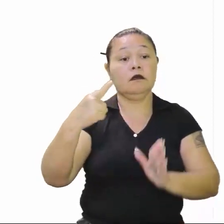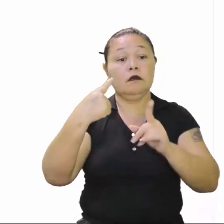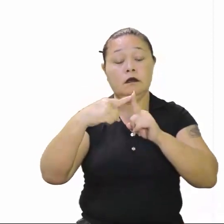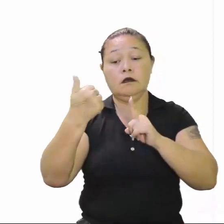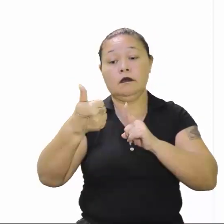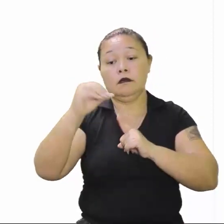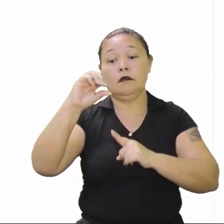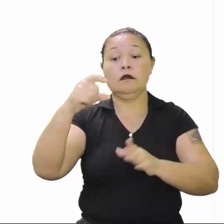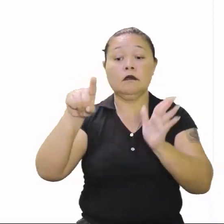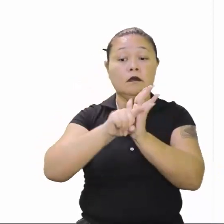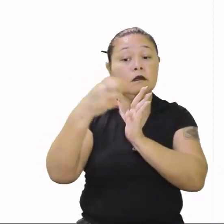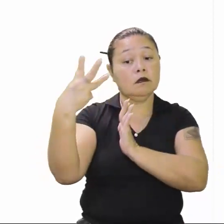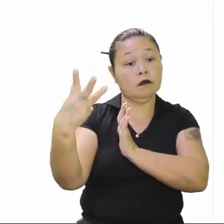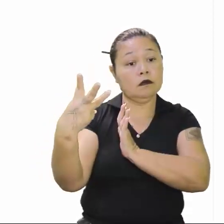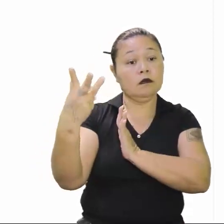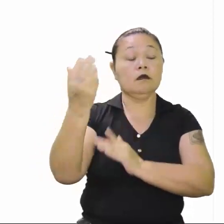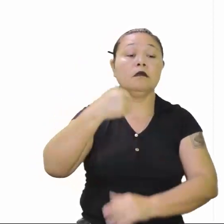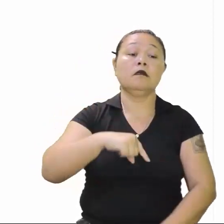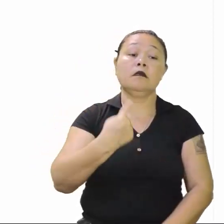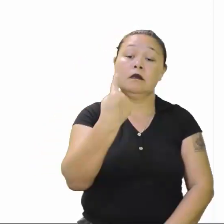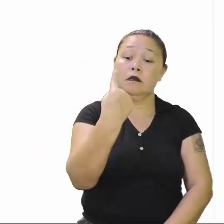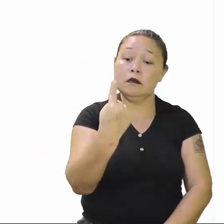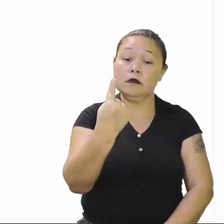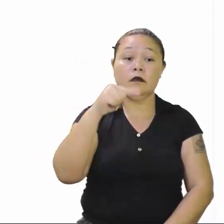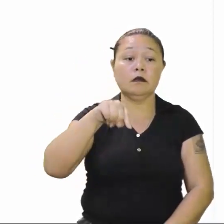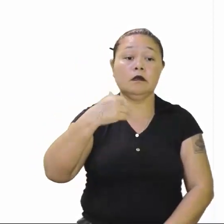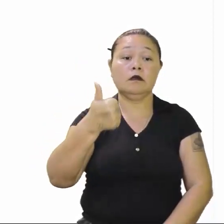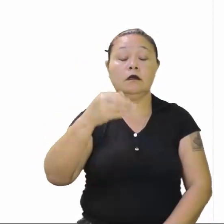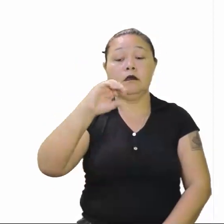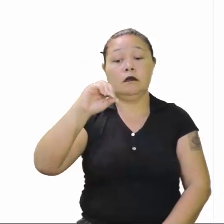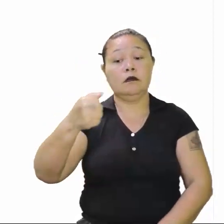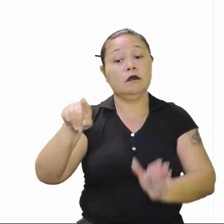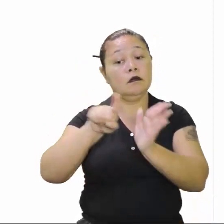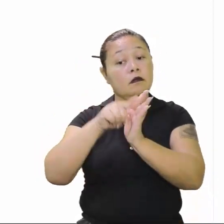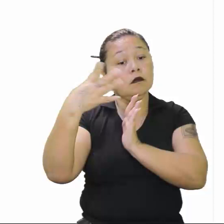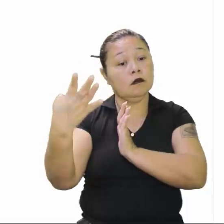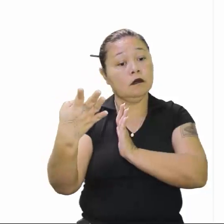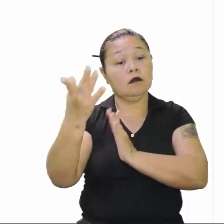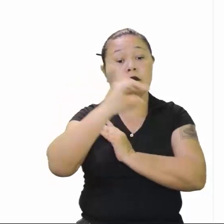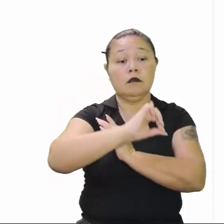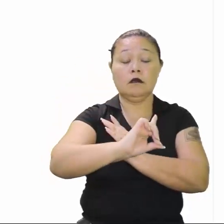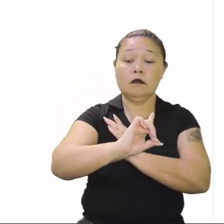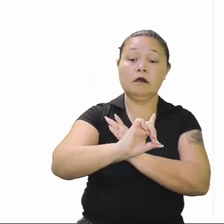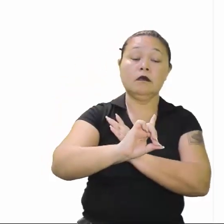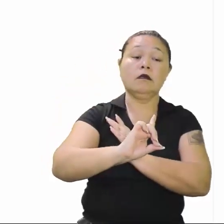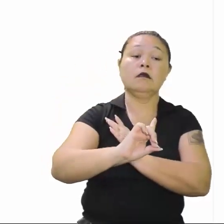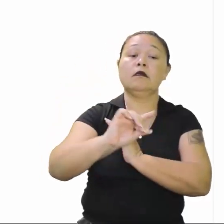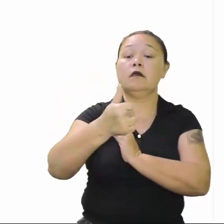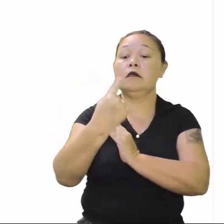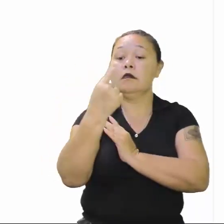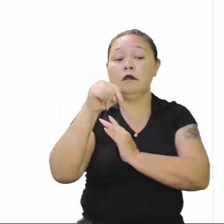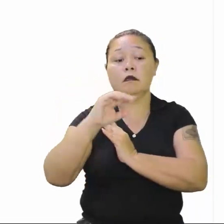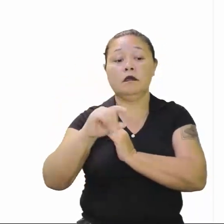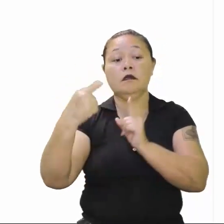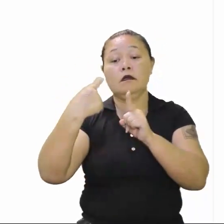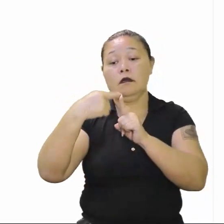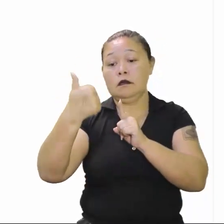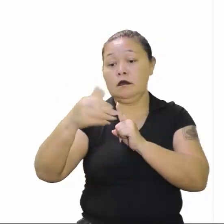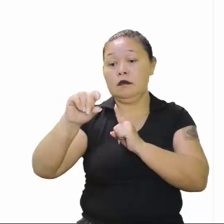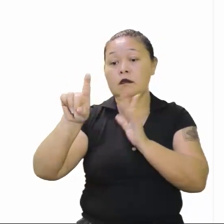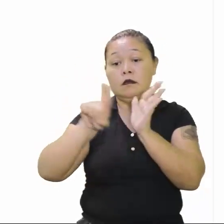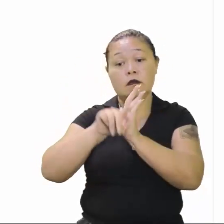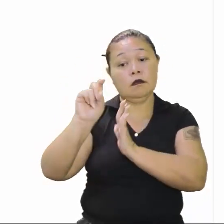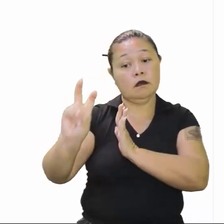10 a menos 3. A letra C, 1 vezes 10 a menos 4. A letra D, 1 vezes 10 a